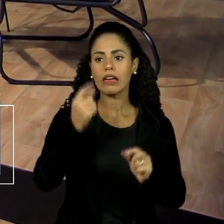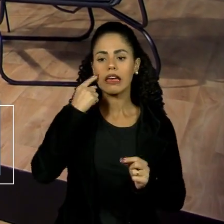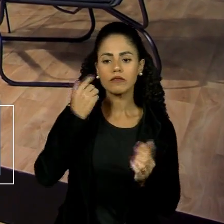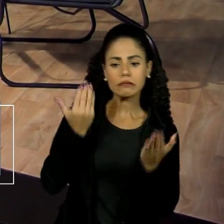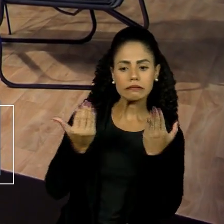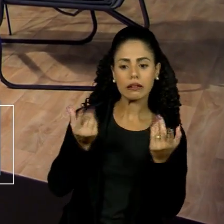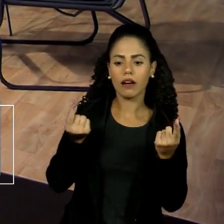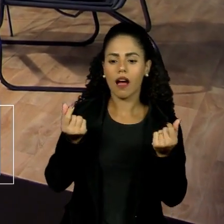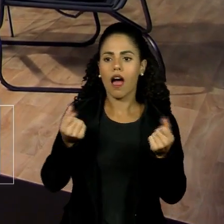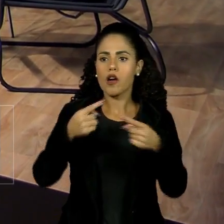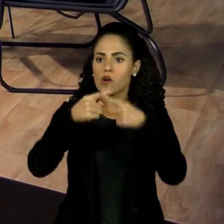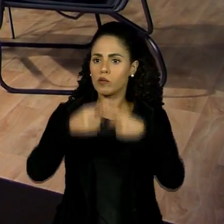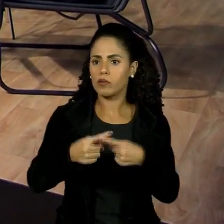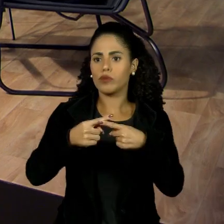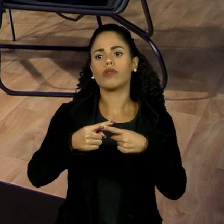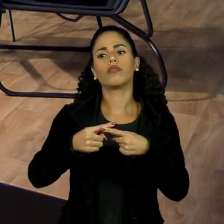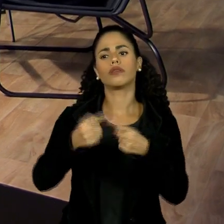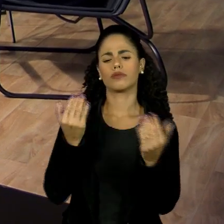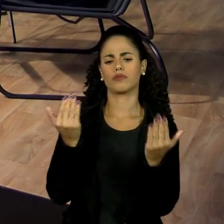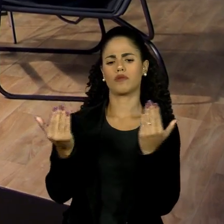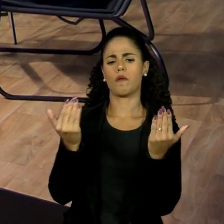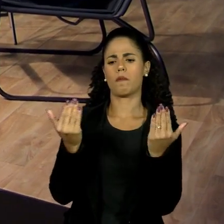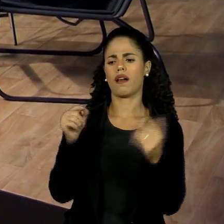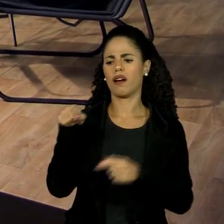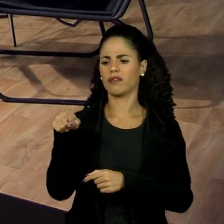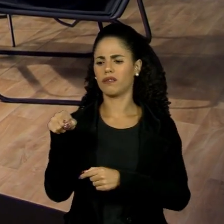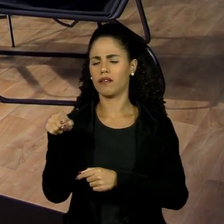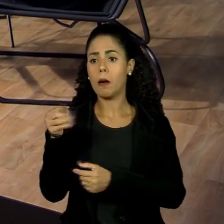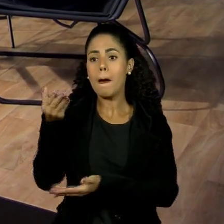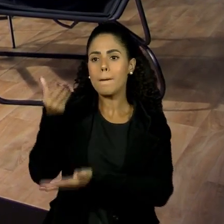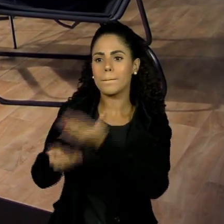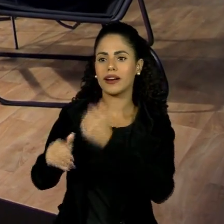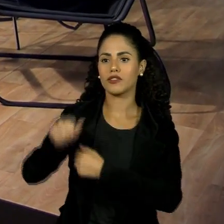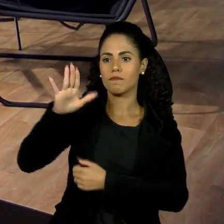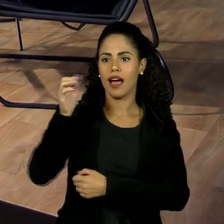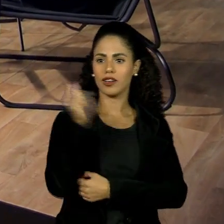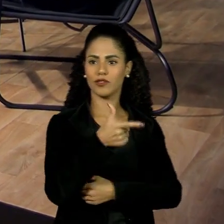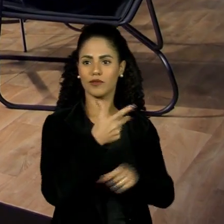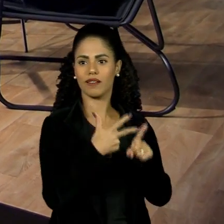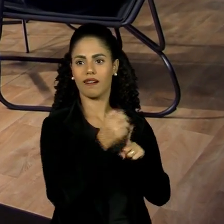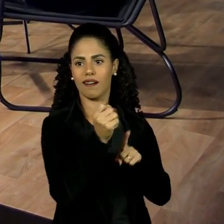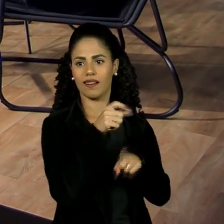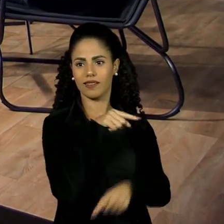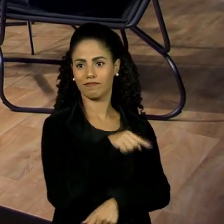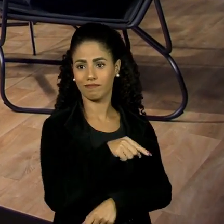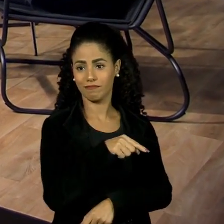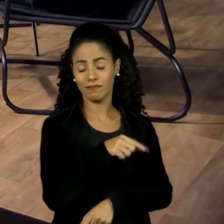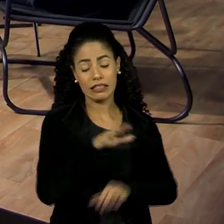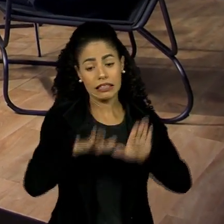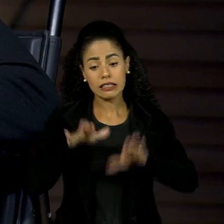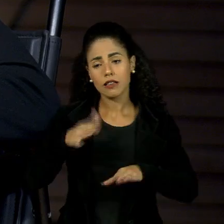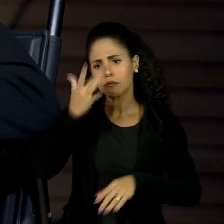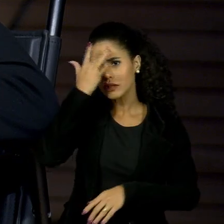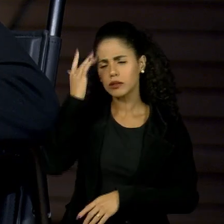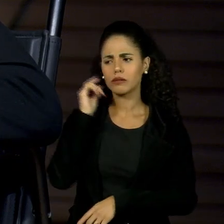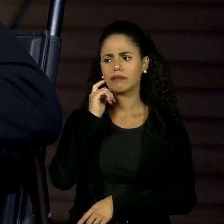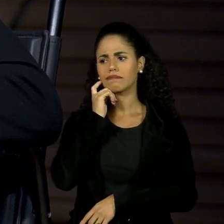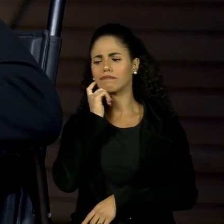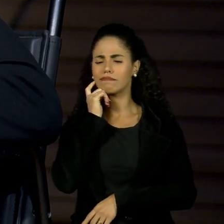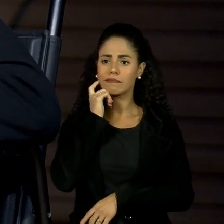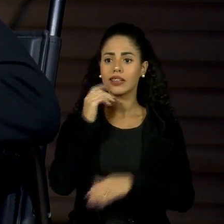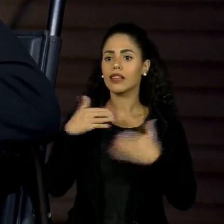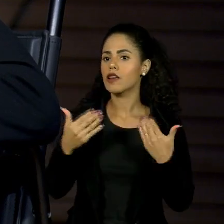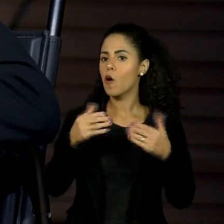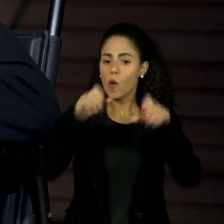somatória dos ganhos, as perdas se sobressaem, porque, na verdade, o que é a perda do jogador é o ganho da banca, e o